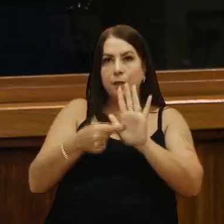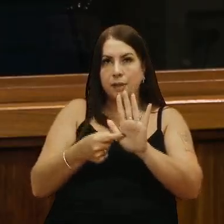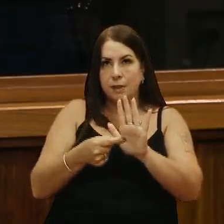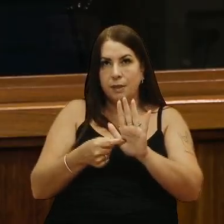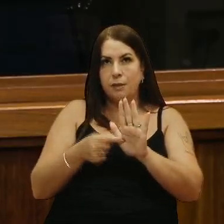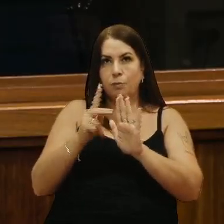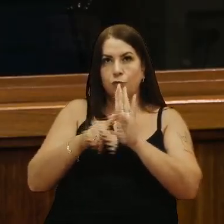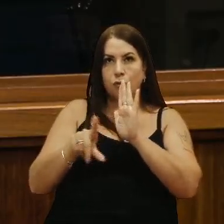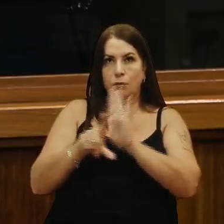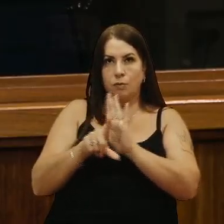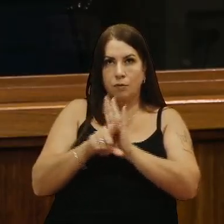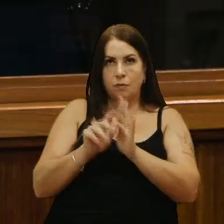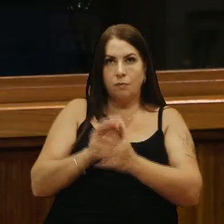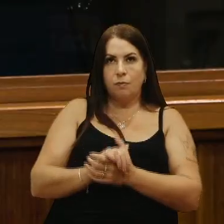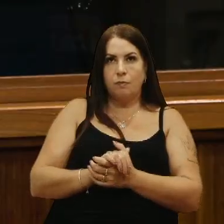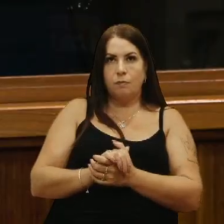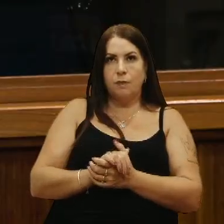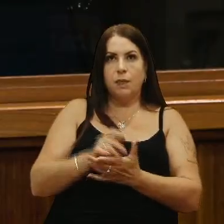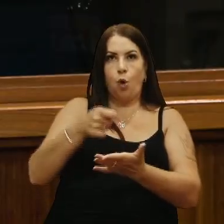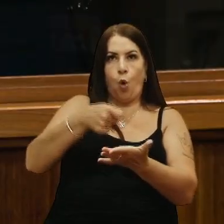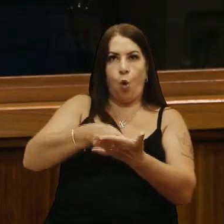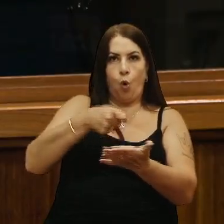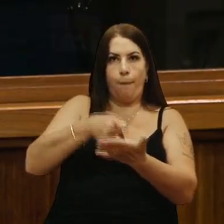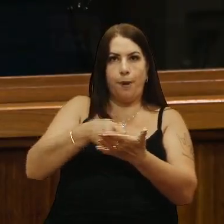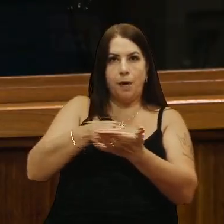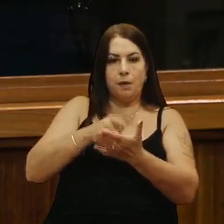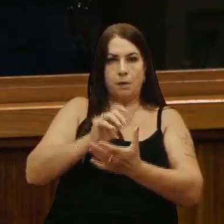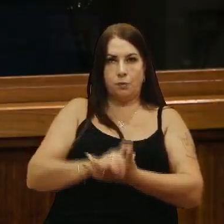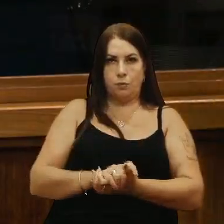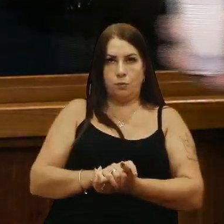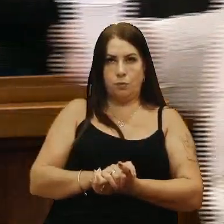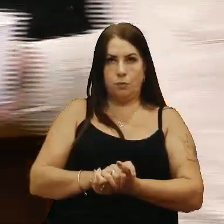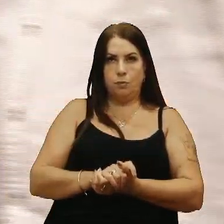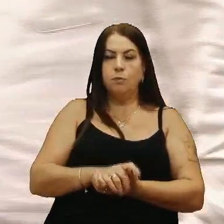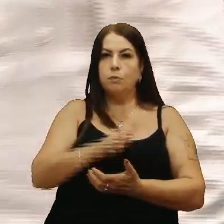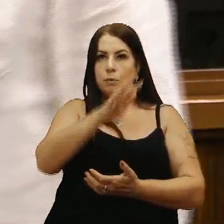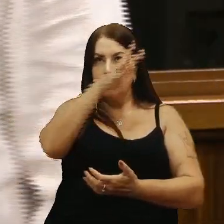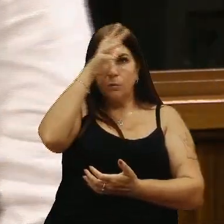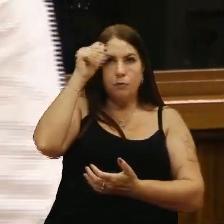um projeto de lei obrigando